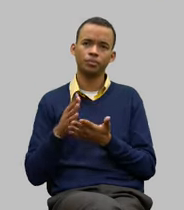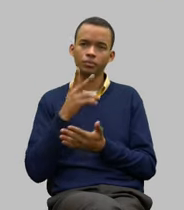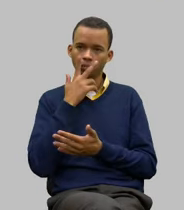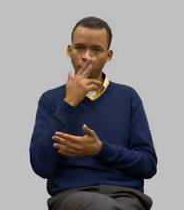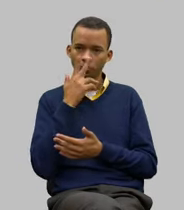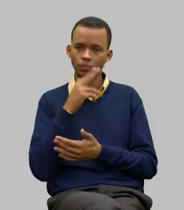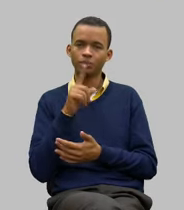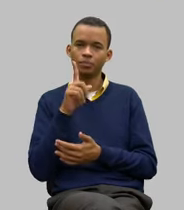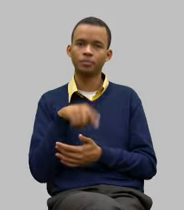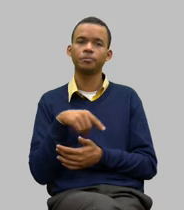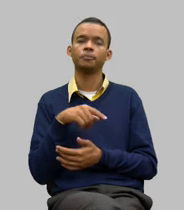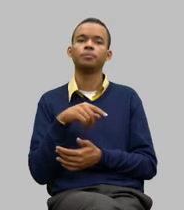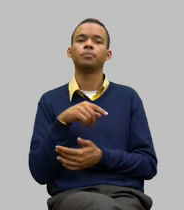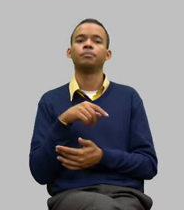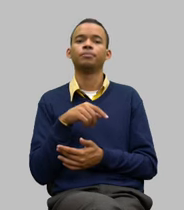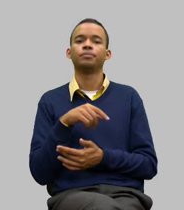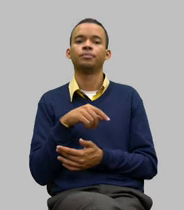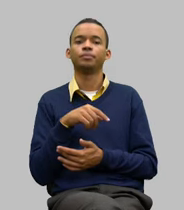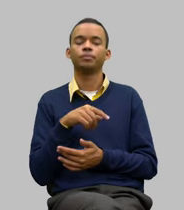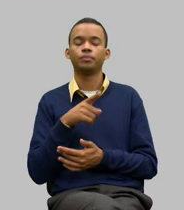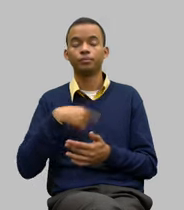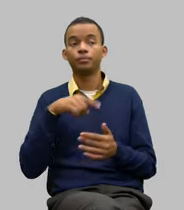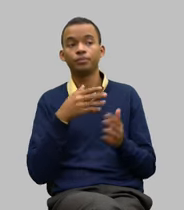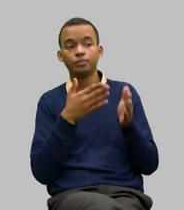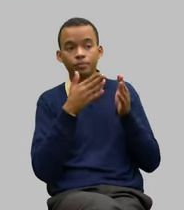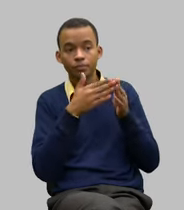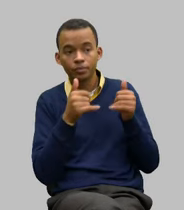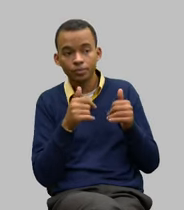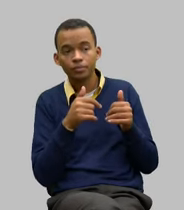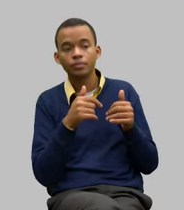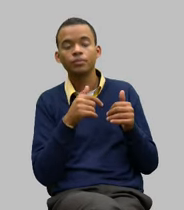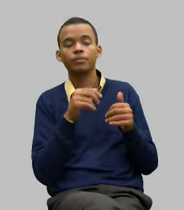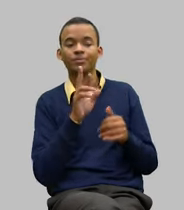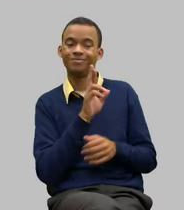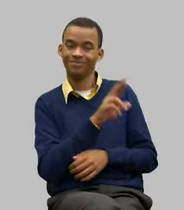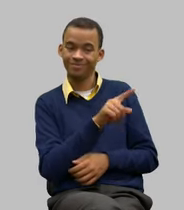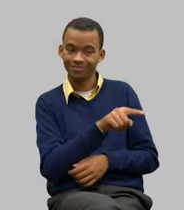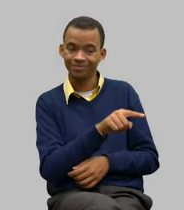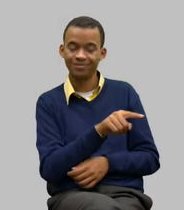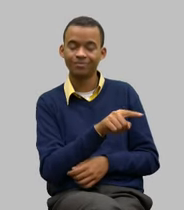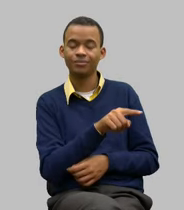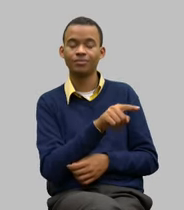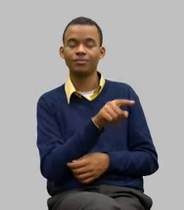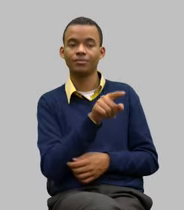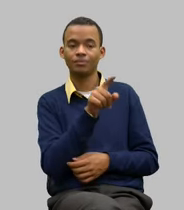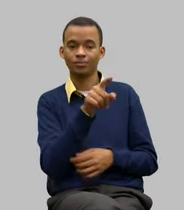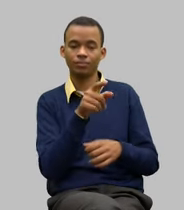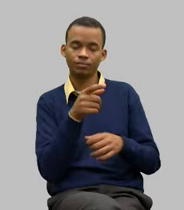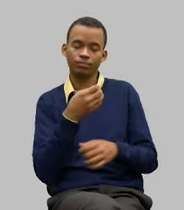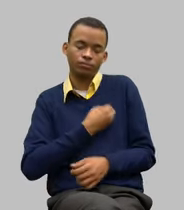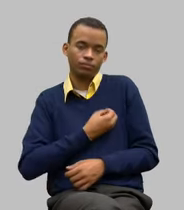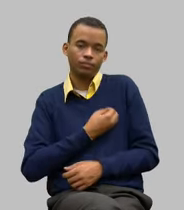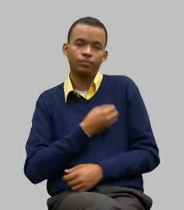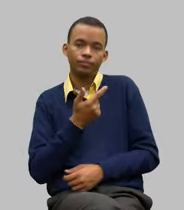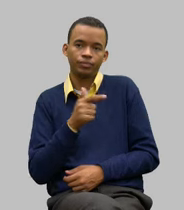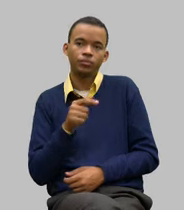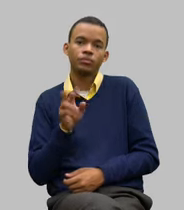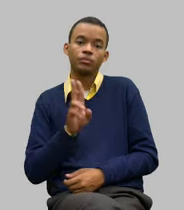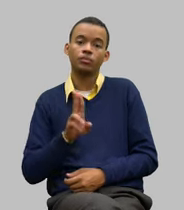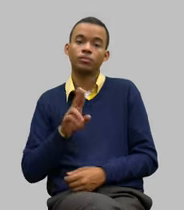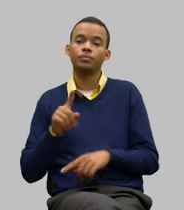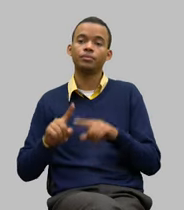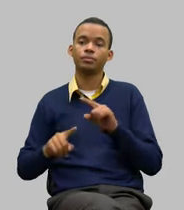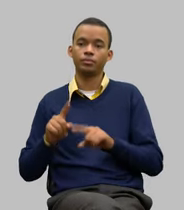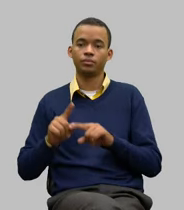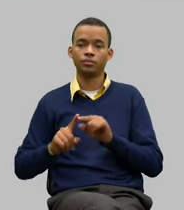aqui presentes que a gente fala para ela às vezes o senhor não pode vir e a utilização de equipamento essa aqui inclusive